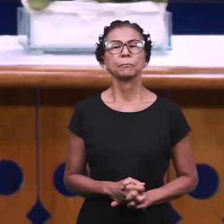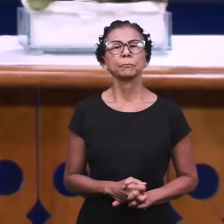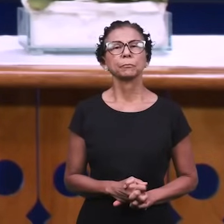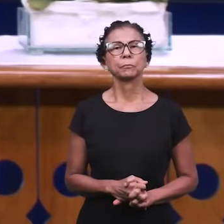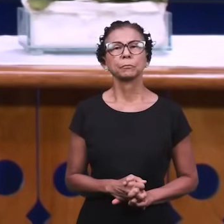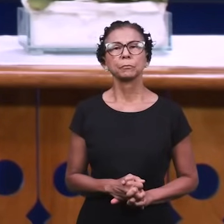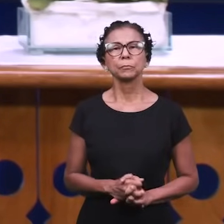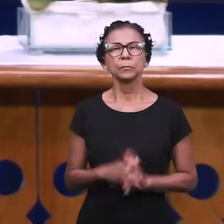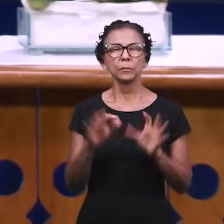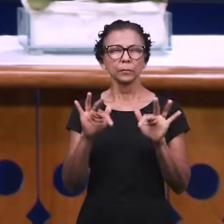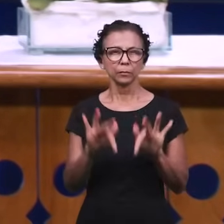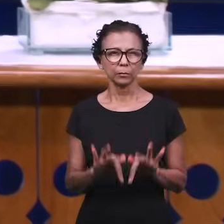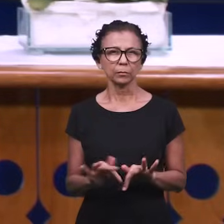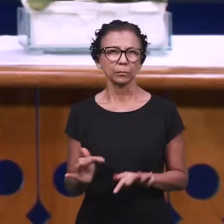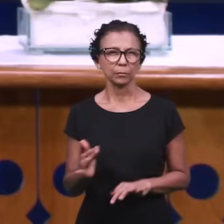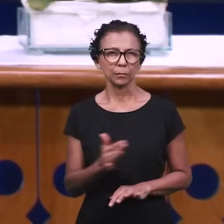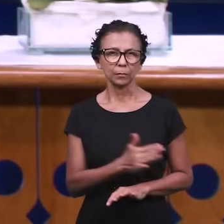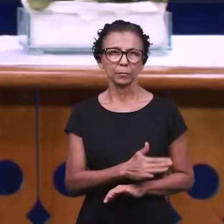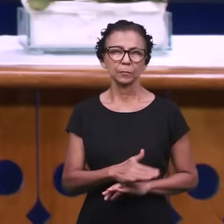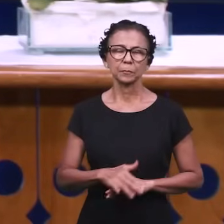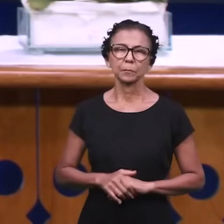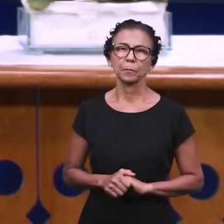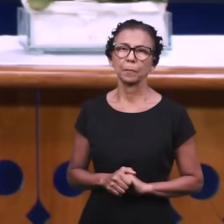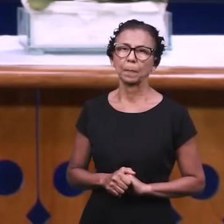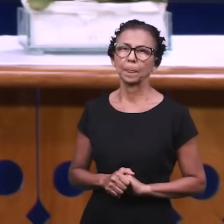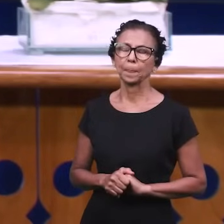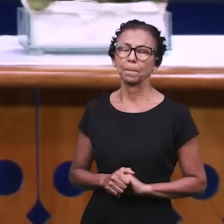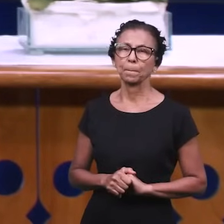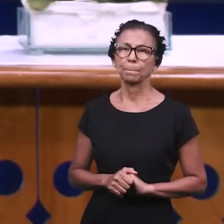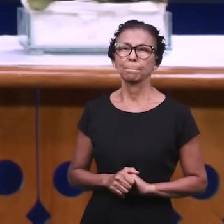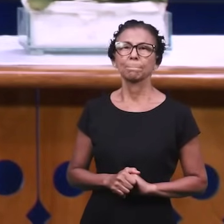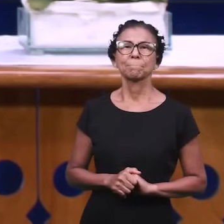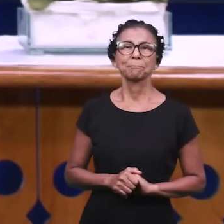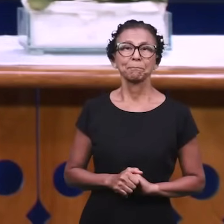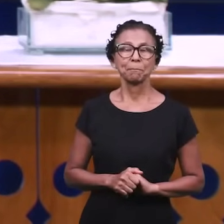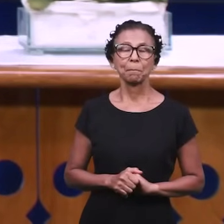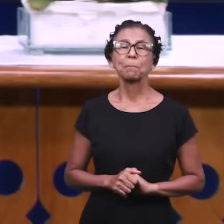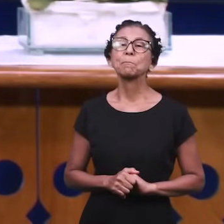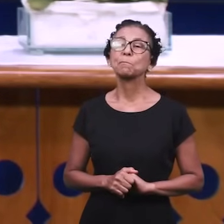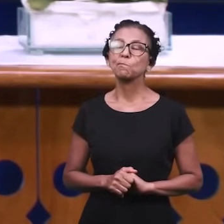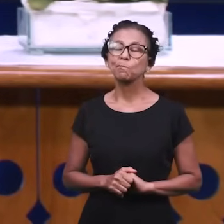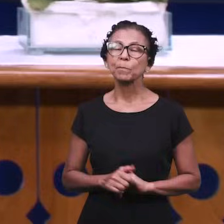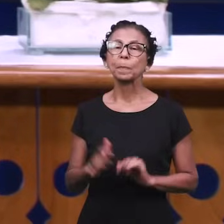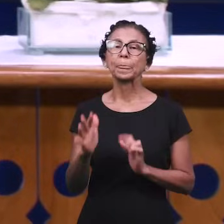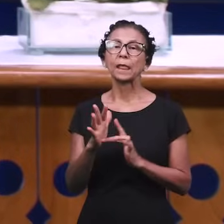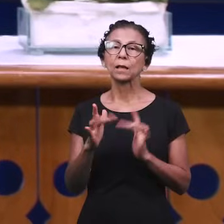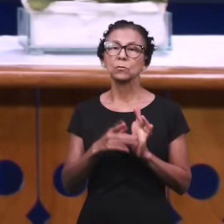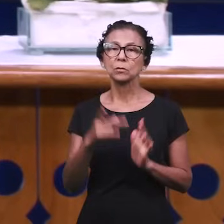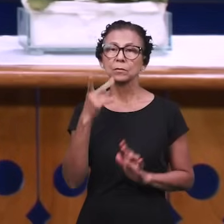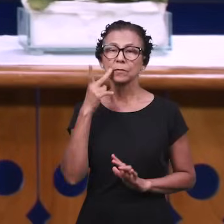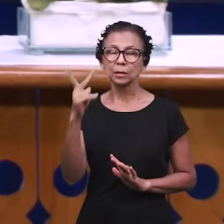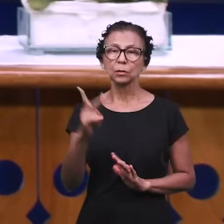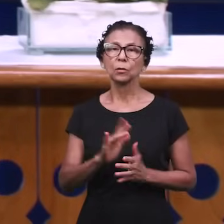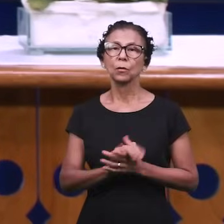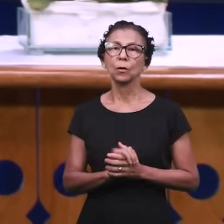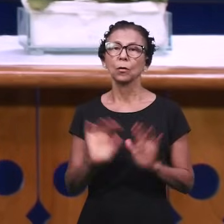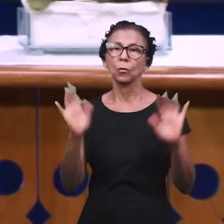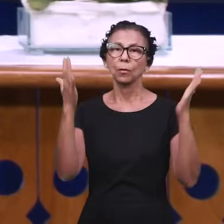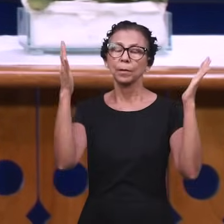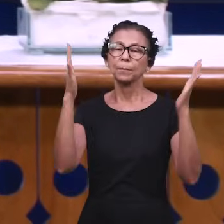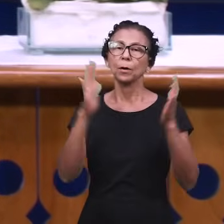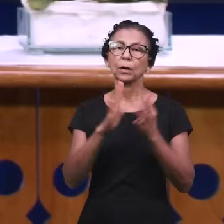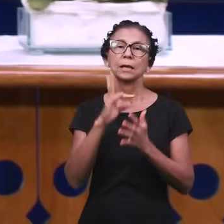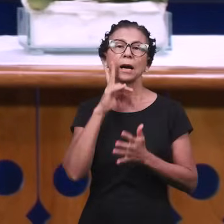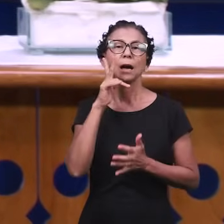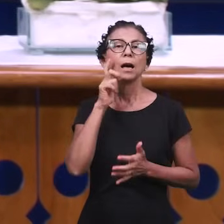a única festa que ele orientou foi a ceia. Fazei isso em memória de mim, porque nunca se esqueça que Jesus